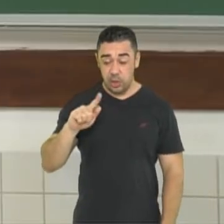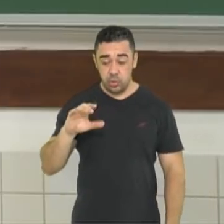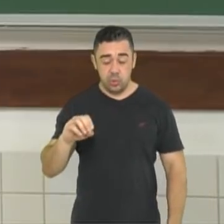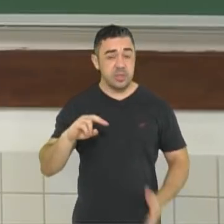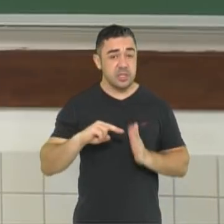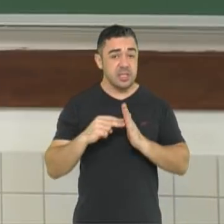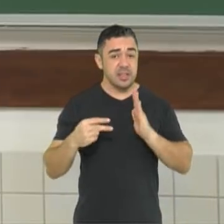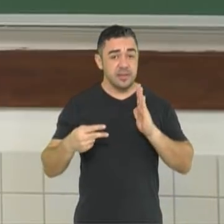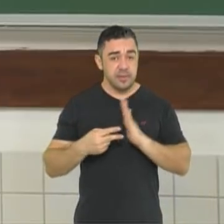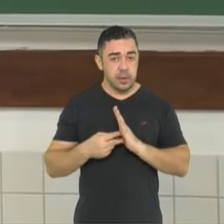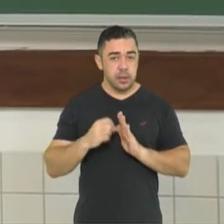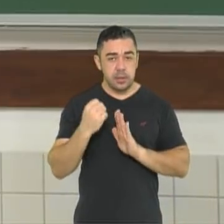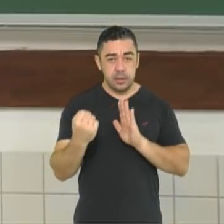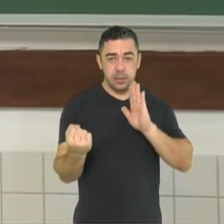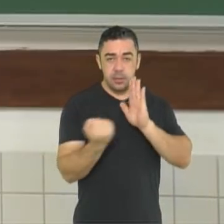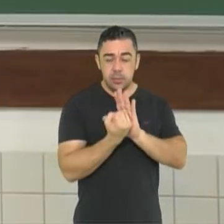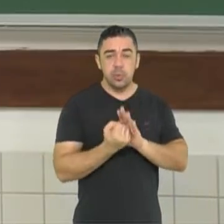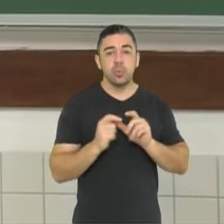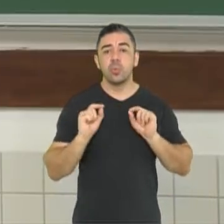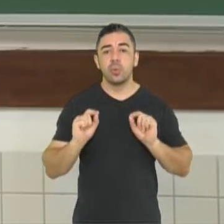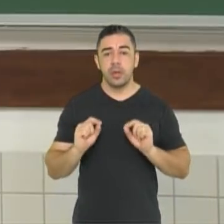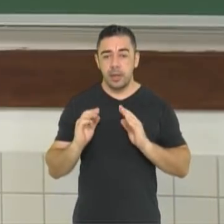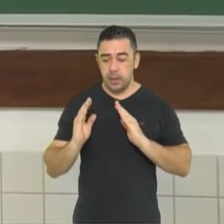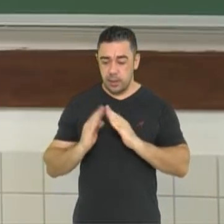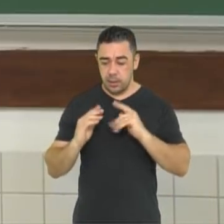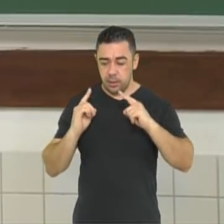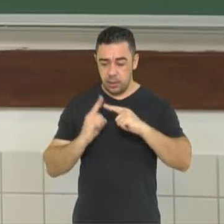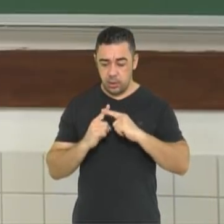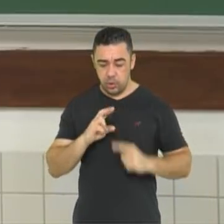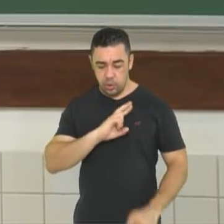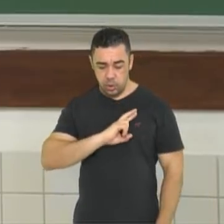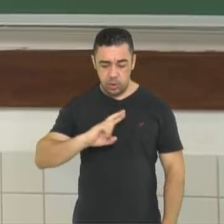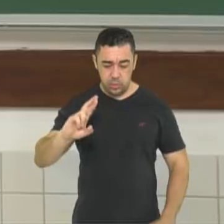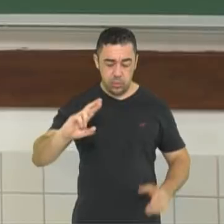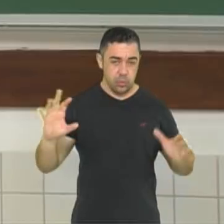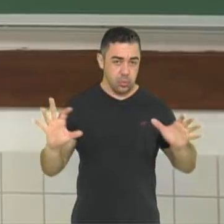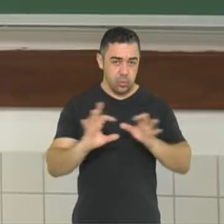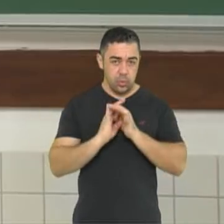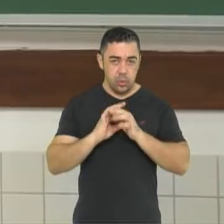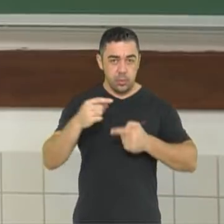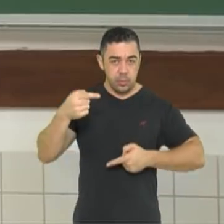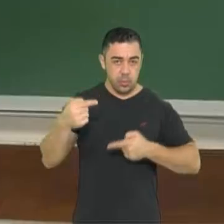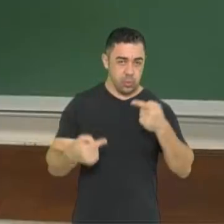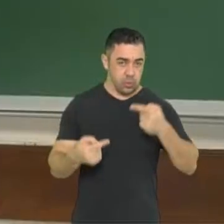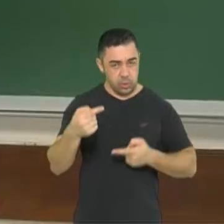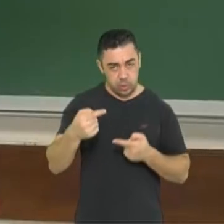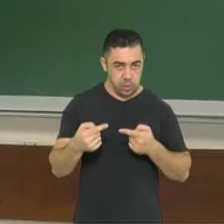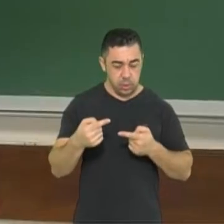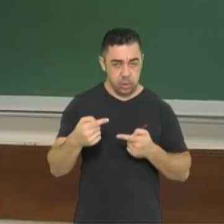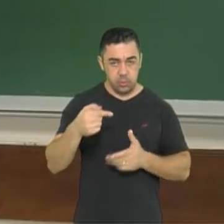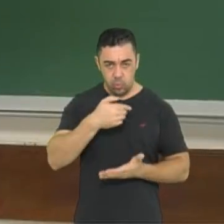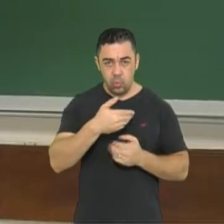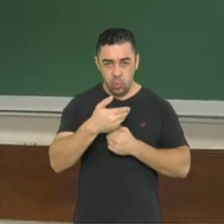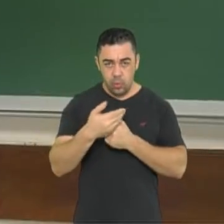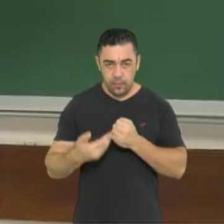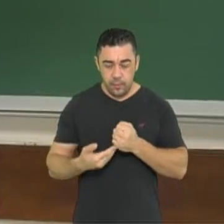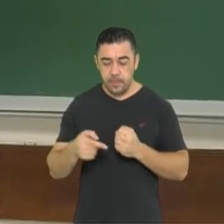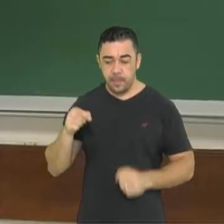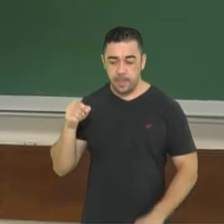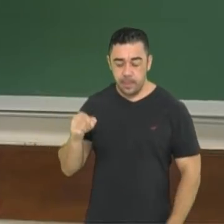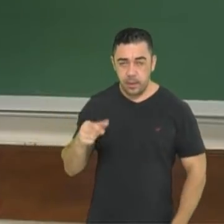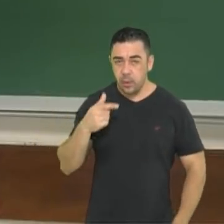representando simbolicamente que a igreja, o poder religioso, está junto com o poder político, que o poder político de Carlos